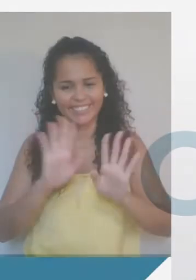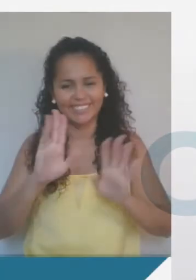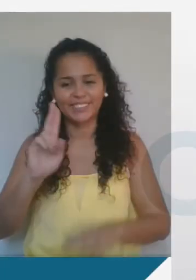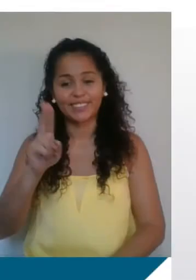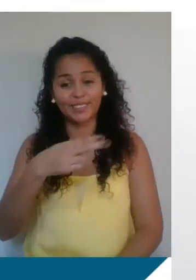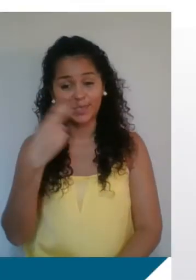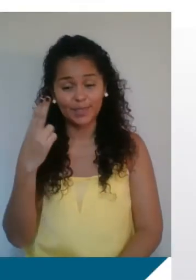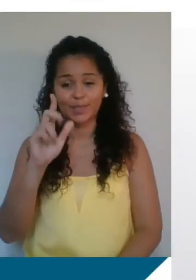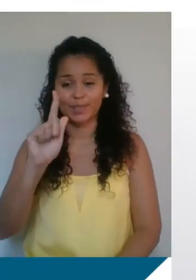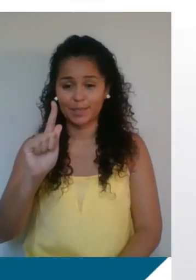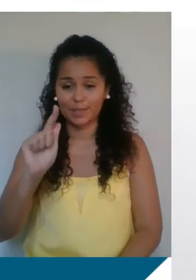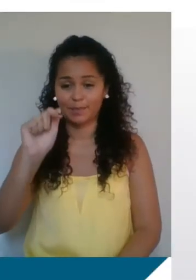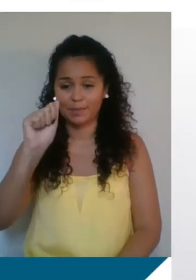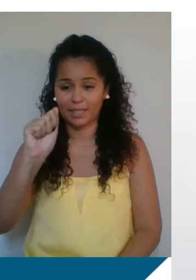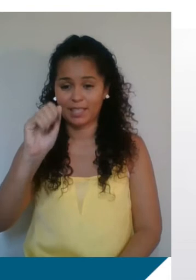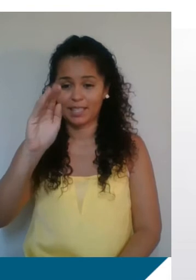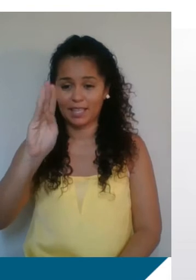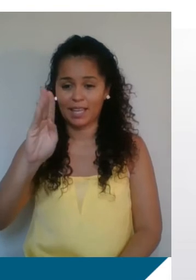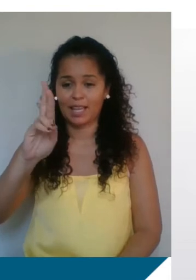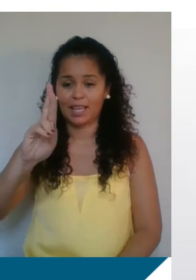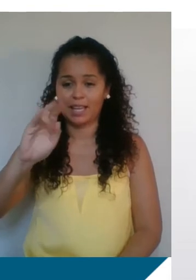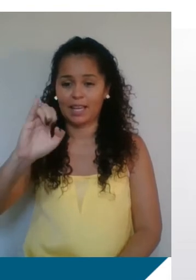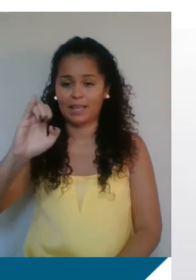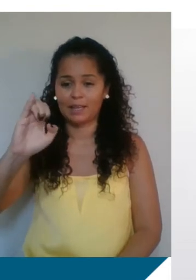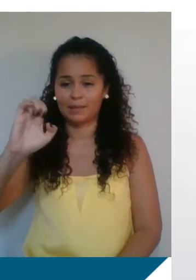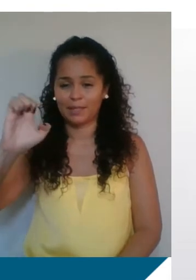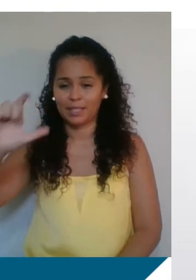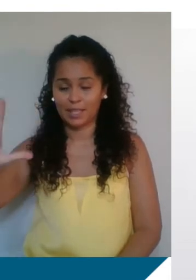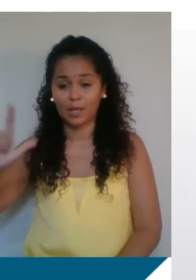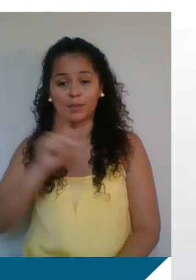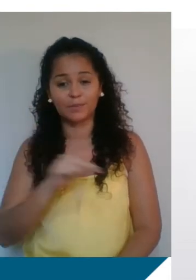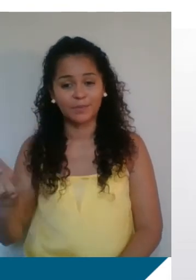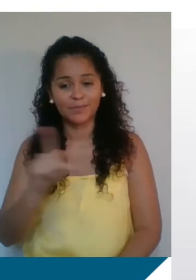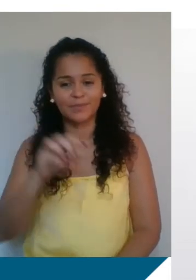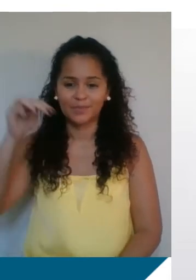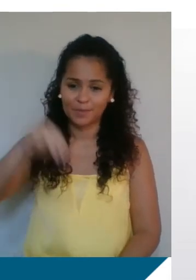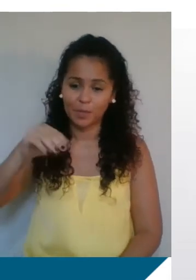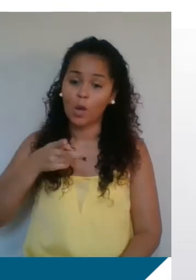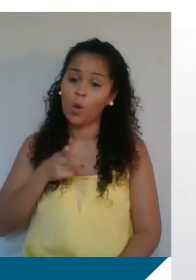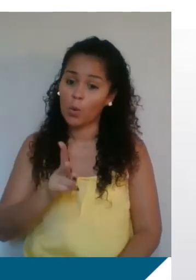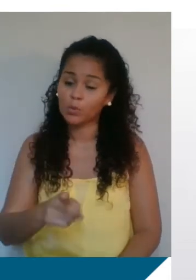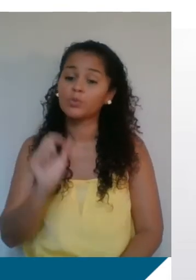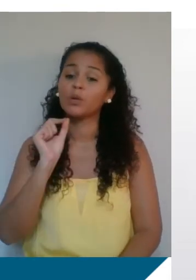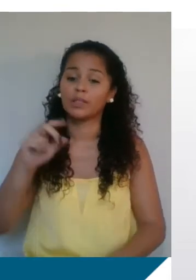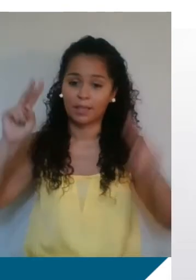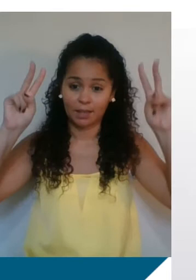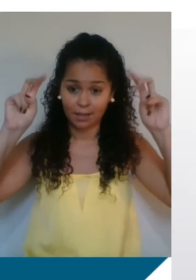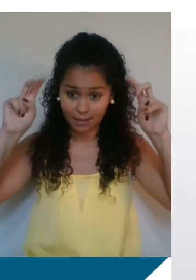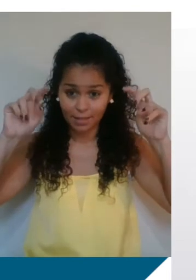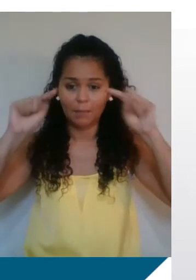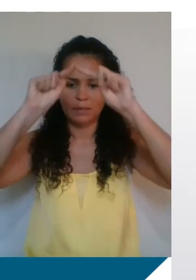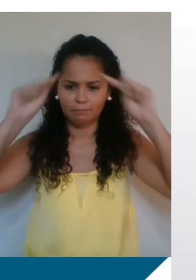Olá, queridos. Eu sou o mediador Gabriel Vitor de Matemática e eu estou vindo aqui para dar continuidade ao assunto de áreas de figuras